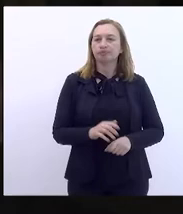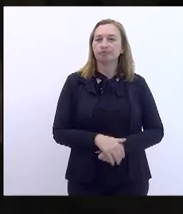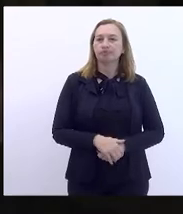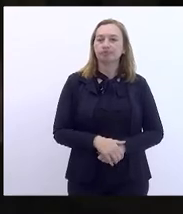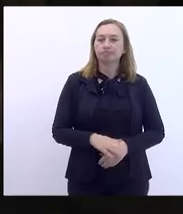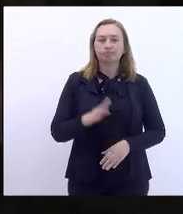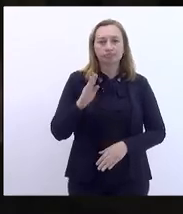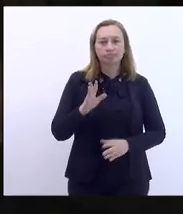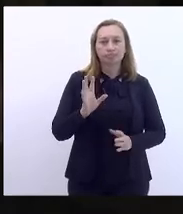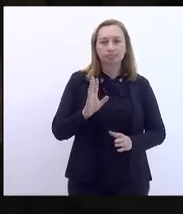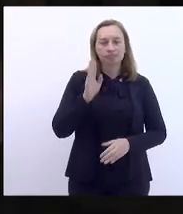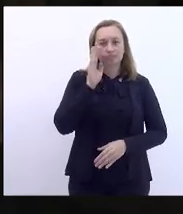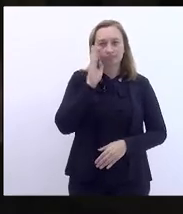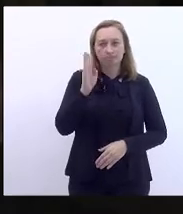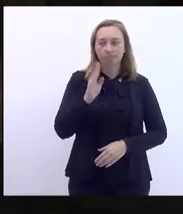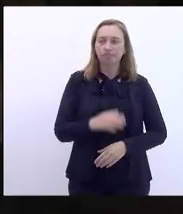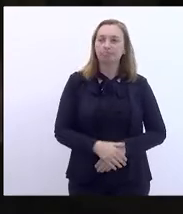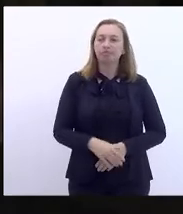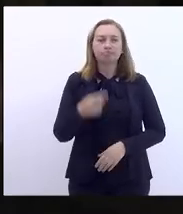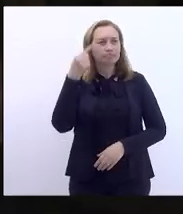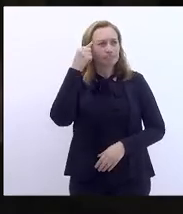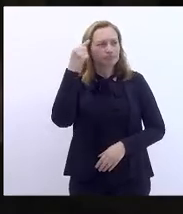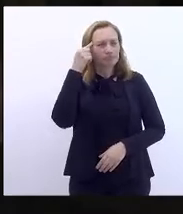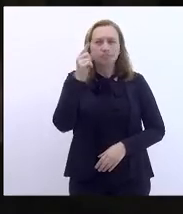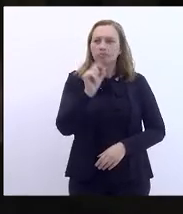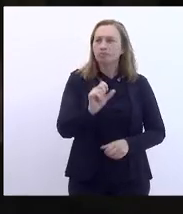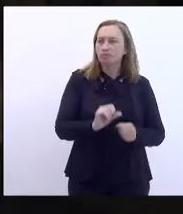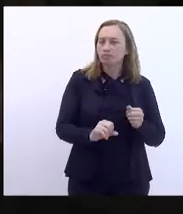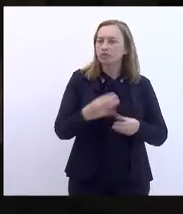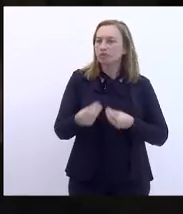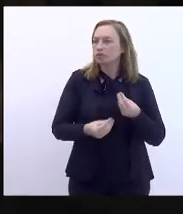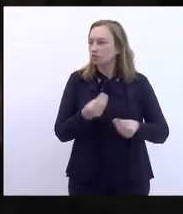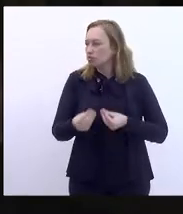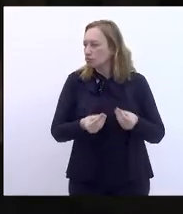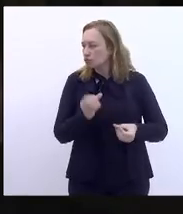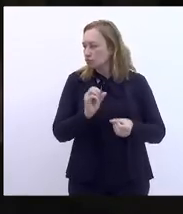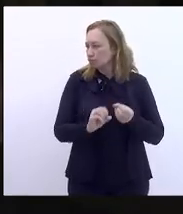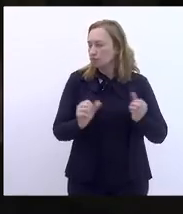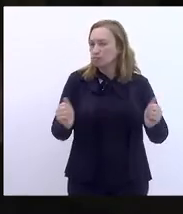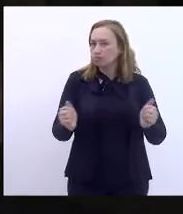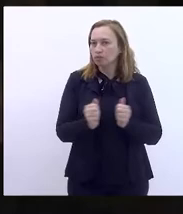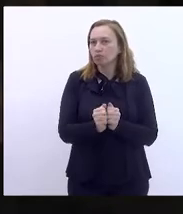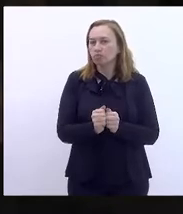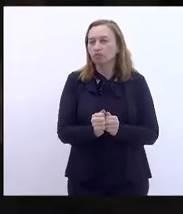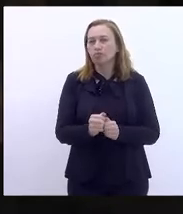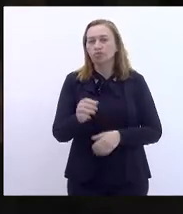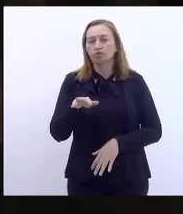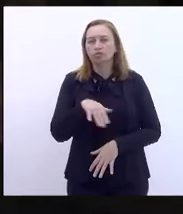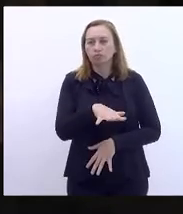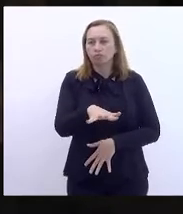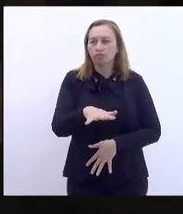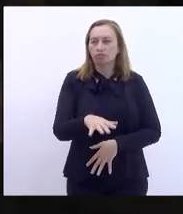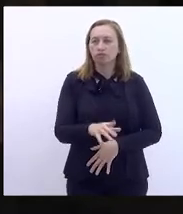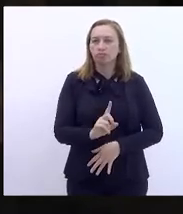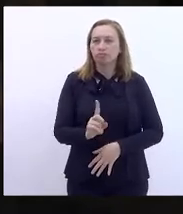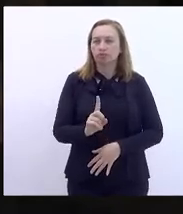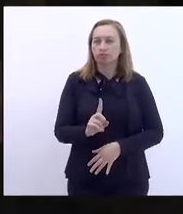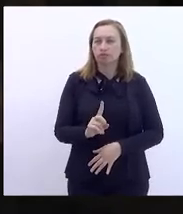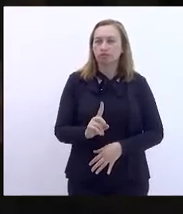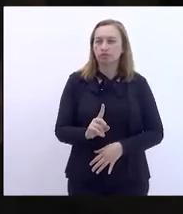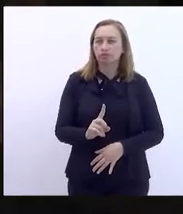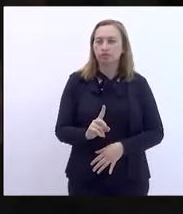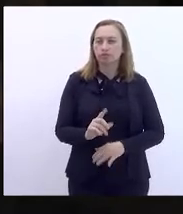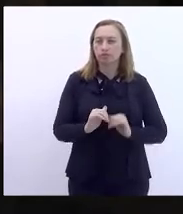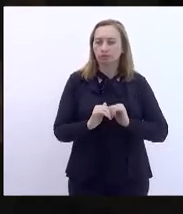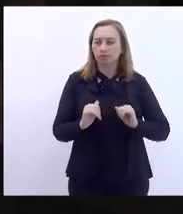parte central para pensar o que fazer como fazer pensar junto com as favelas e não pelas